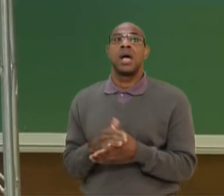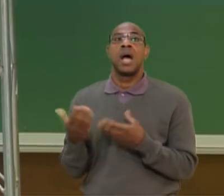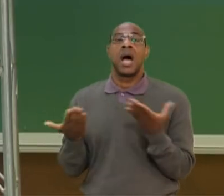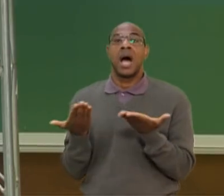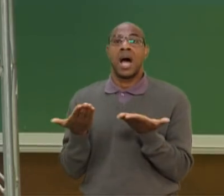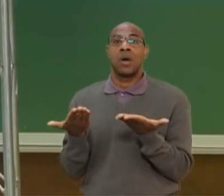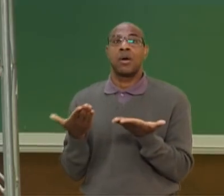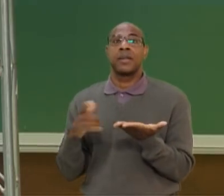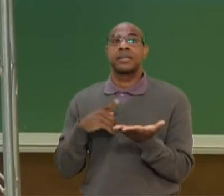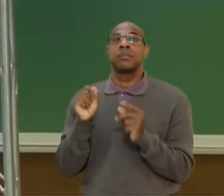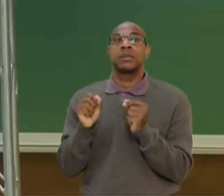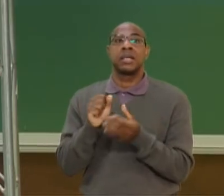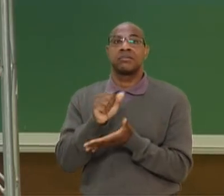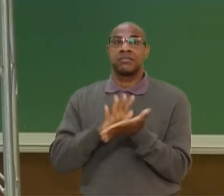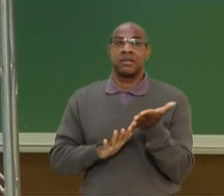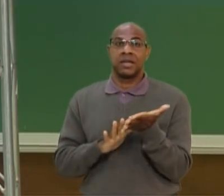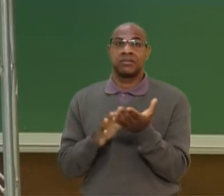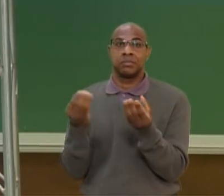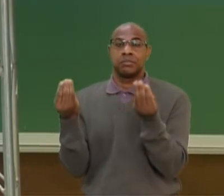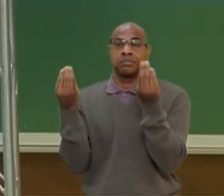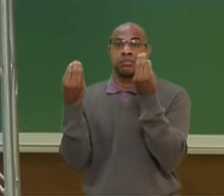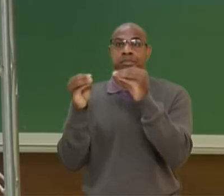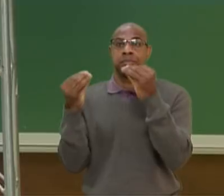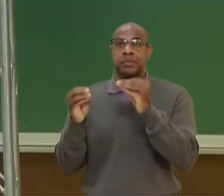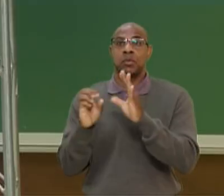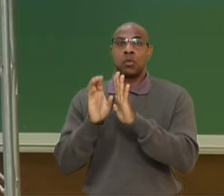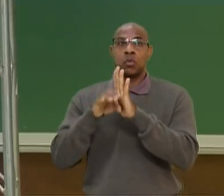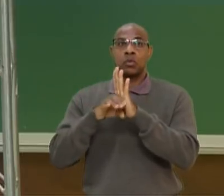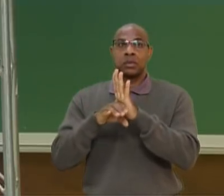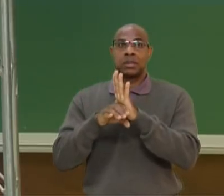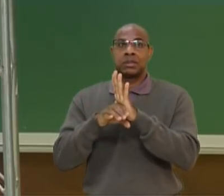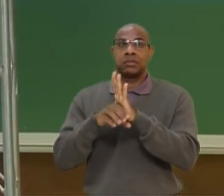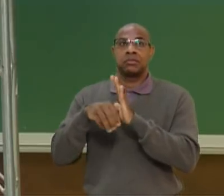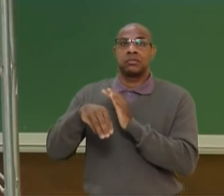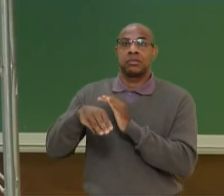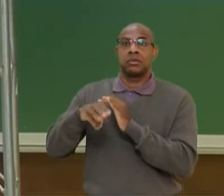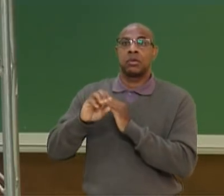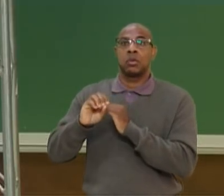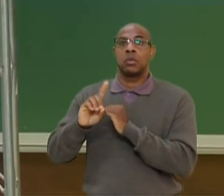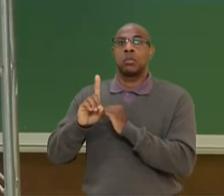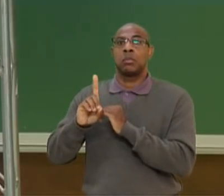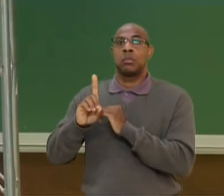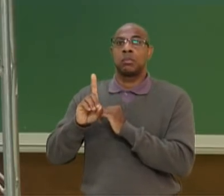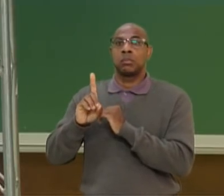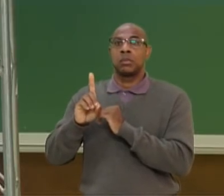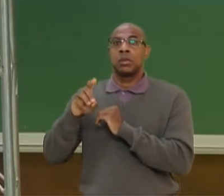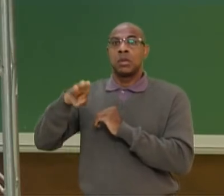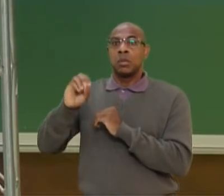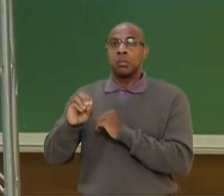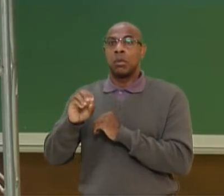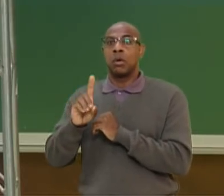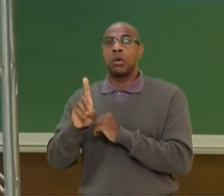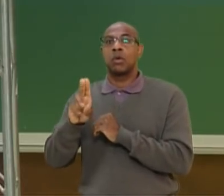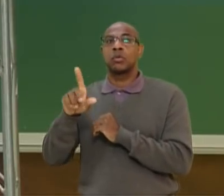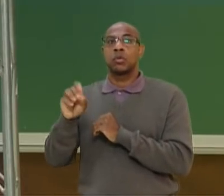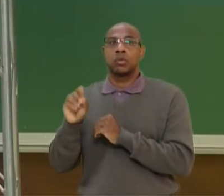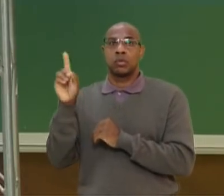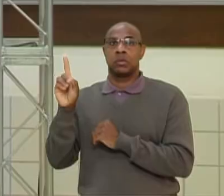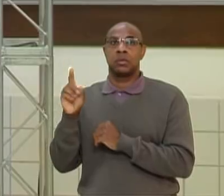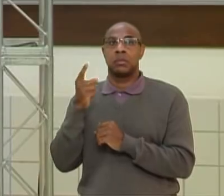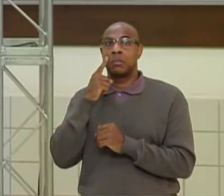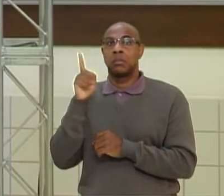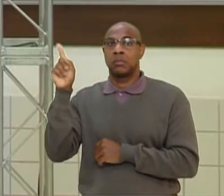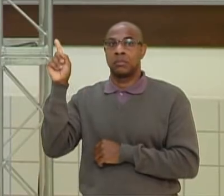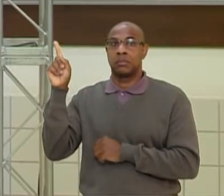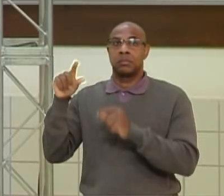um exercicinho aqui, aplicando esse conceito apenas de módulo. Determinar o módulo de Z, menos 1 mais